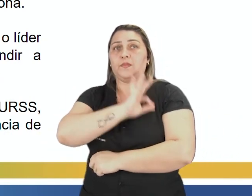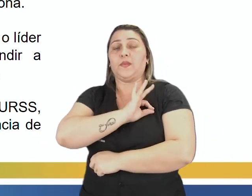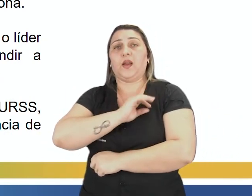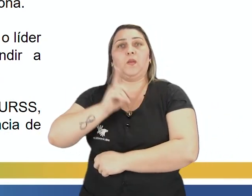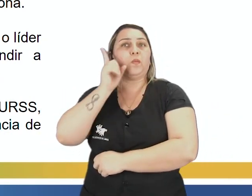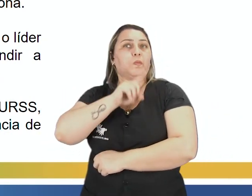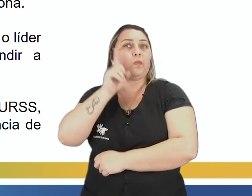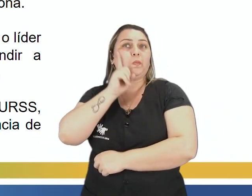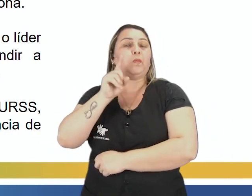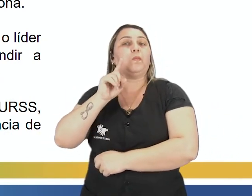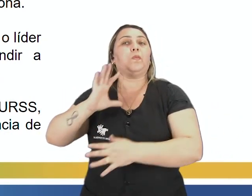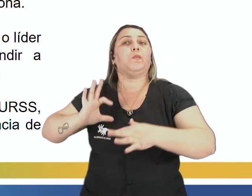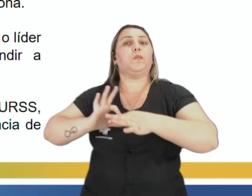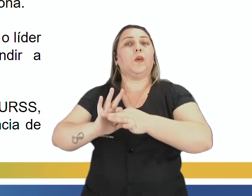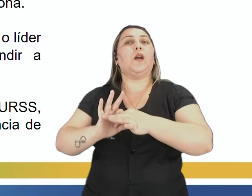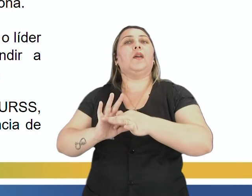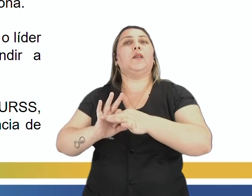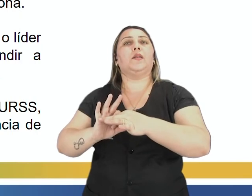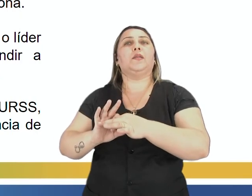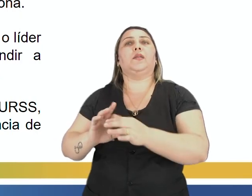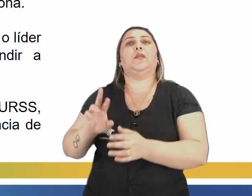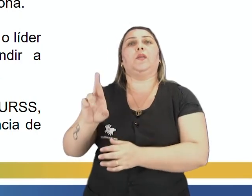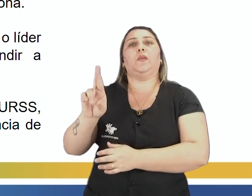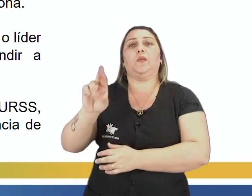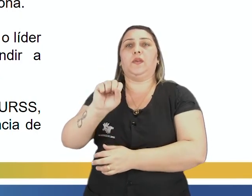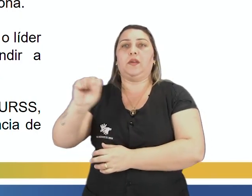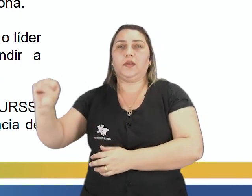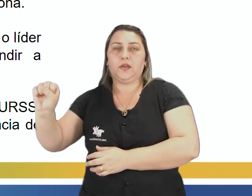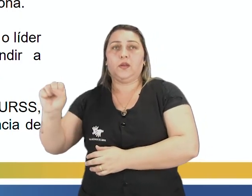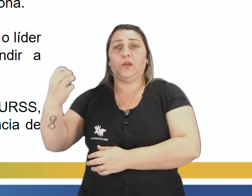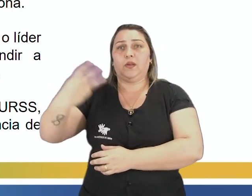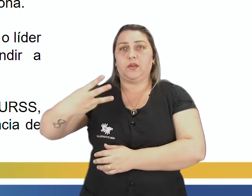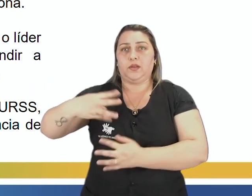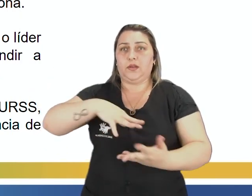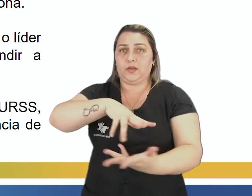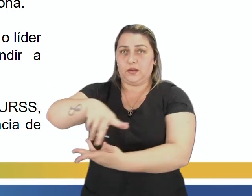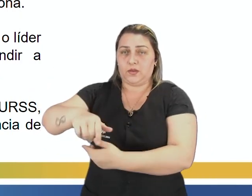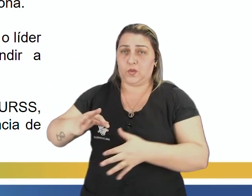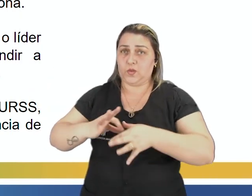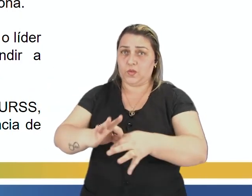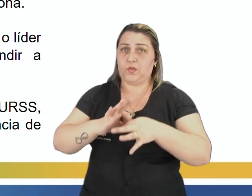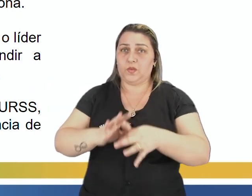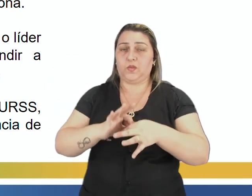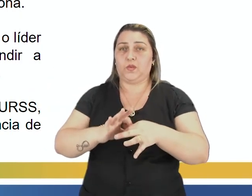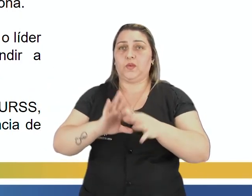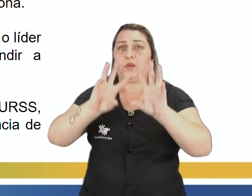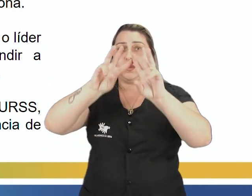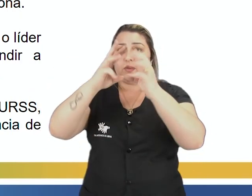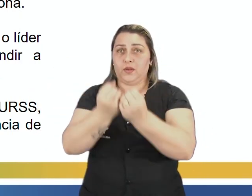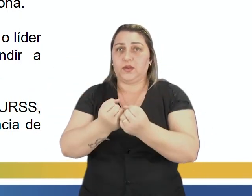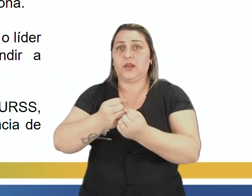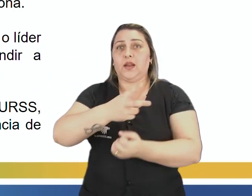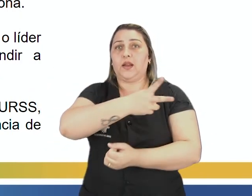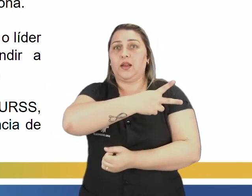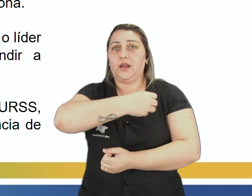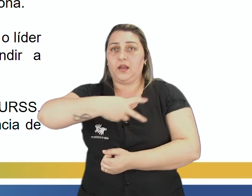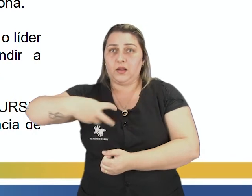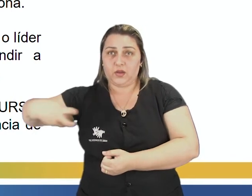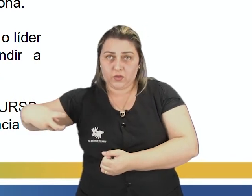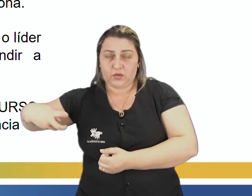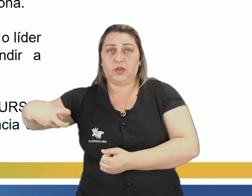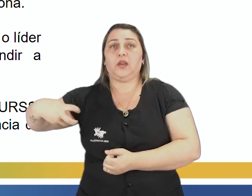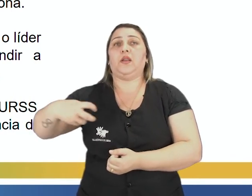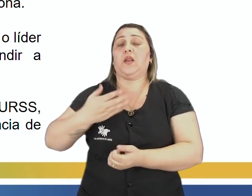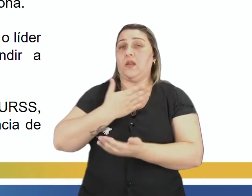aos Estados Unidos e à União Soviética, decisão tomada pelos países do terceiro mundo, reunidos na Conferência de Bandung, na Indonésia. Observe bem que